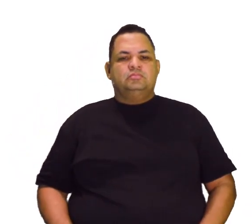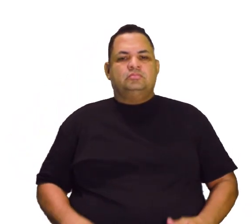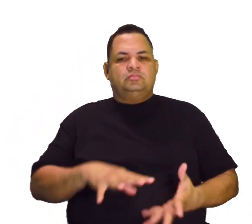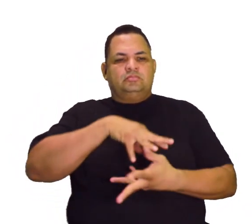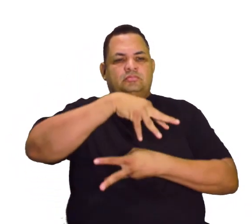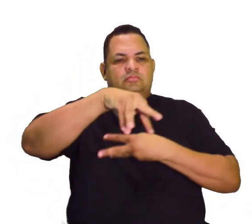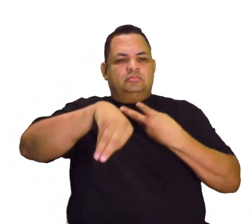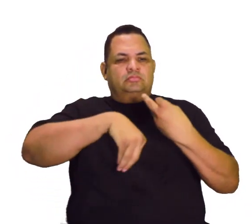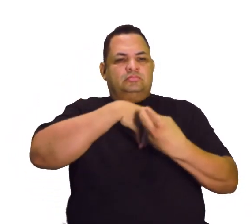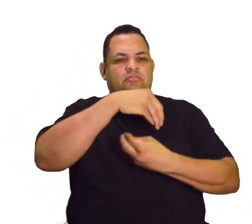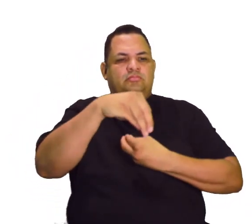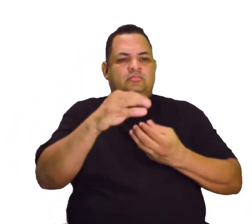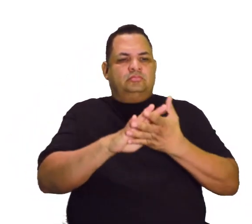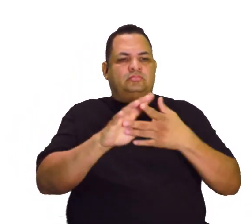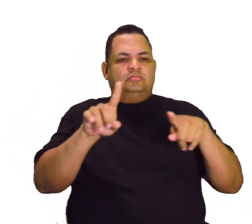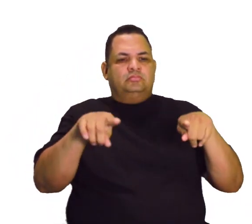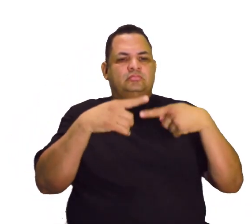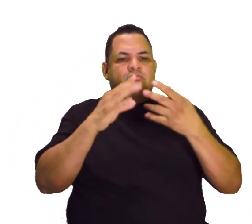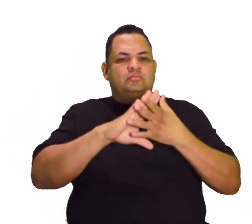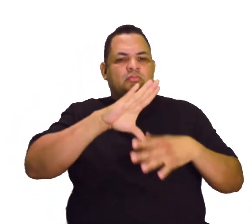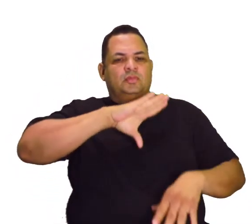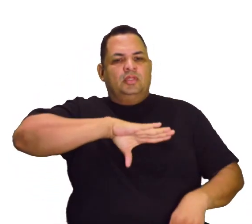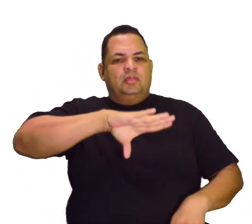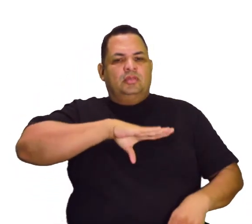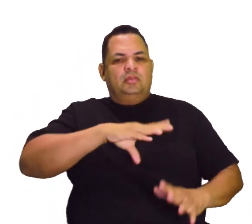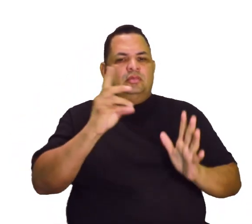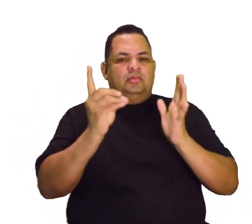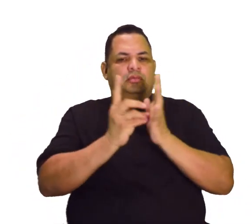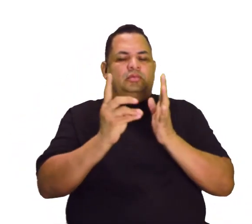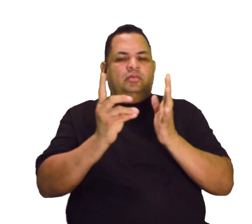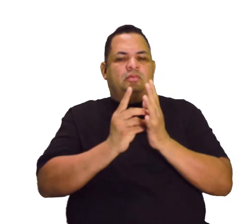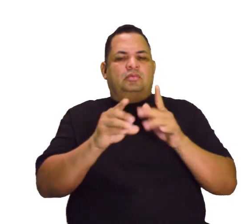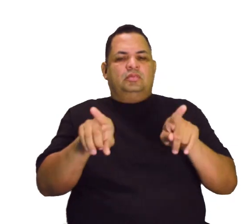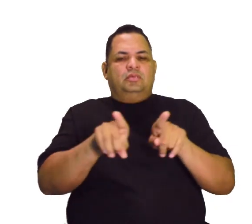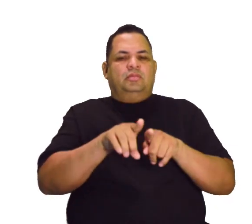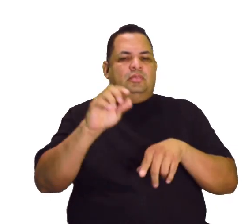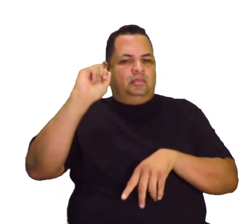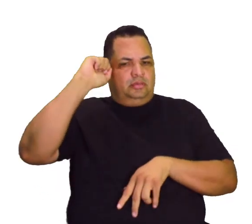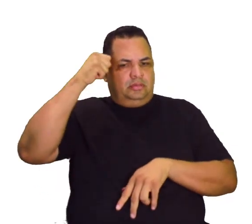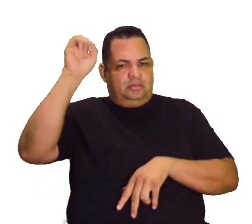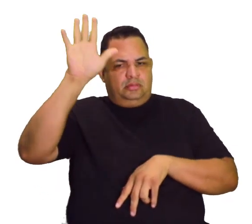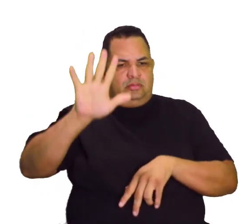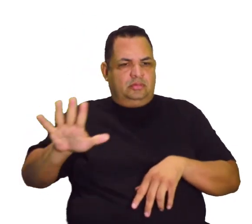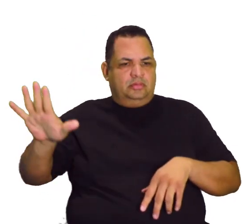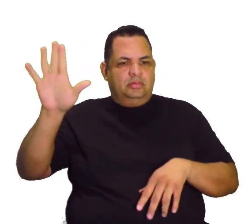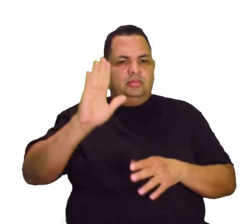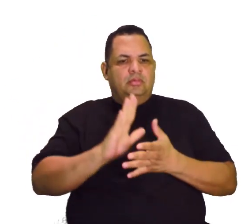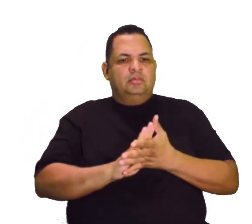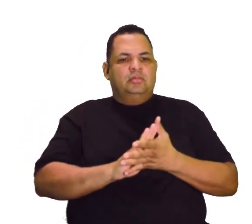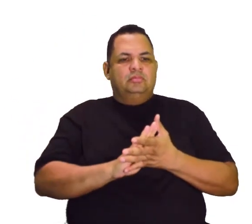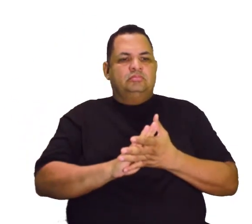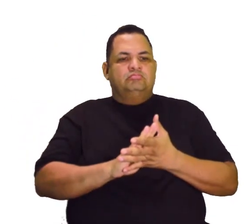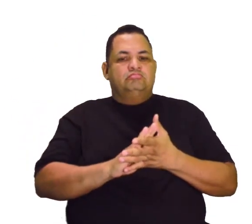uma mistura da música portuguesa, indígena e africana, como eu já falei,